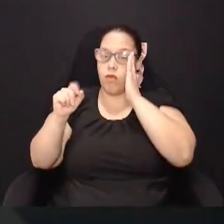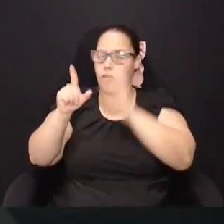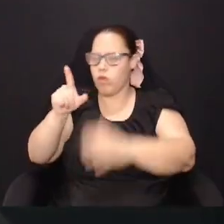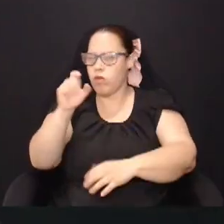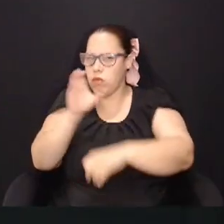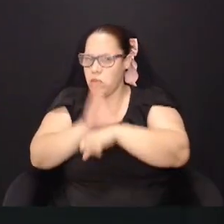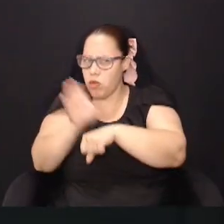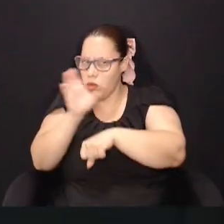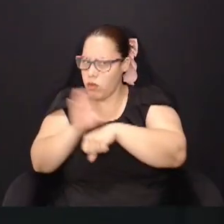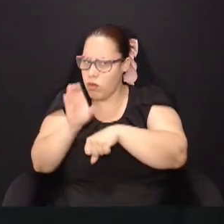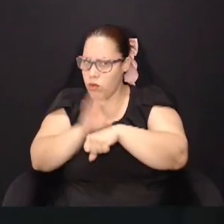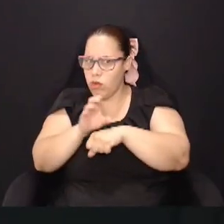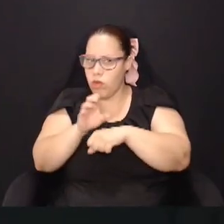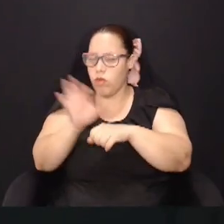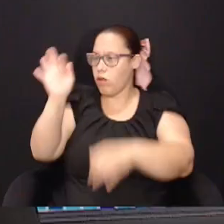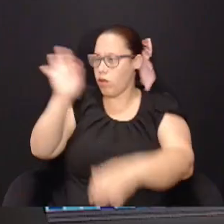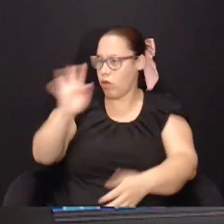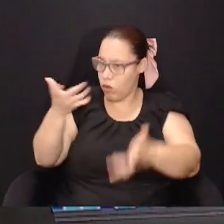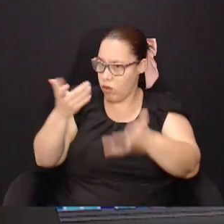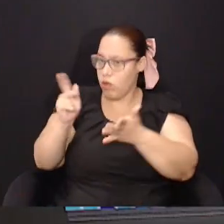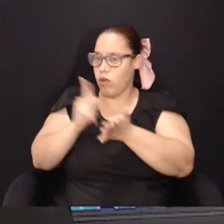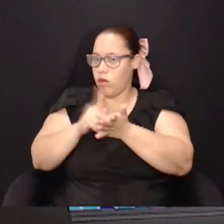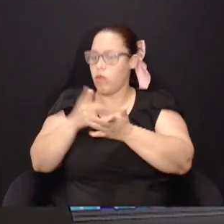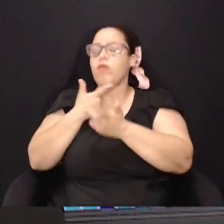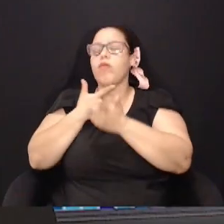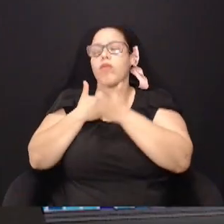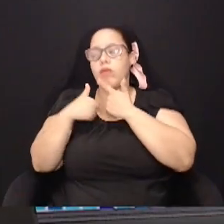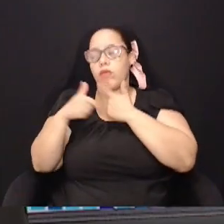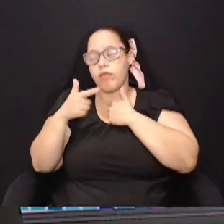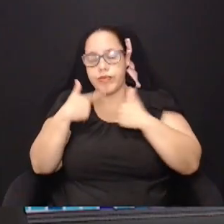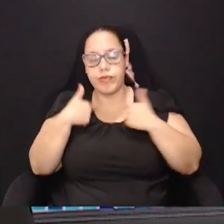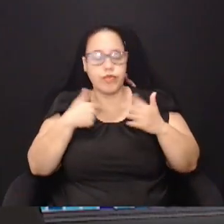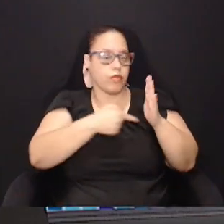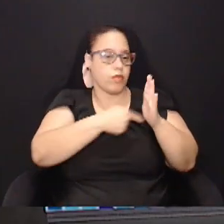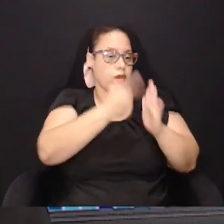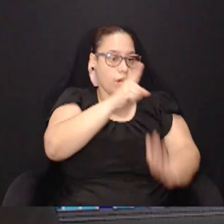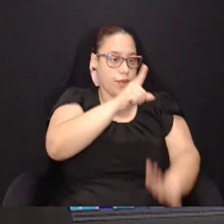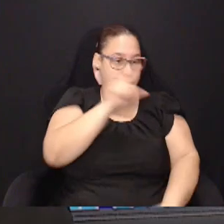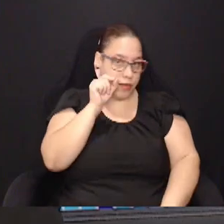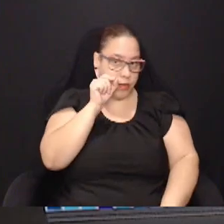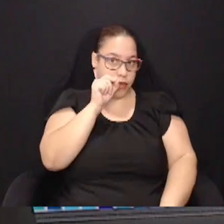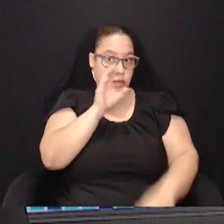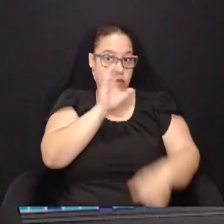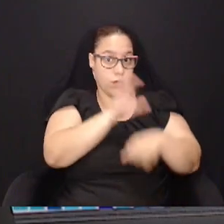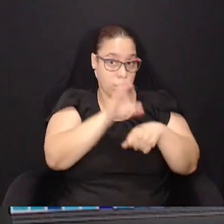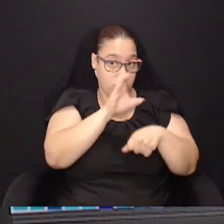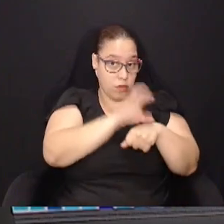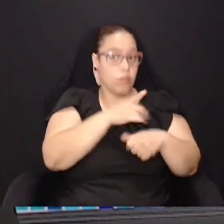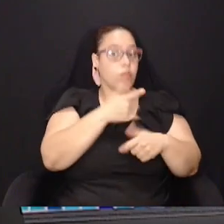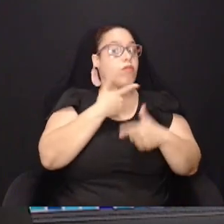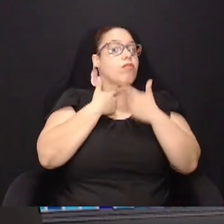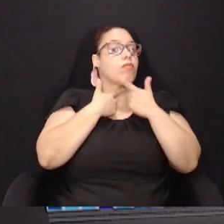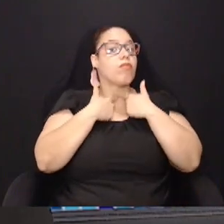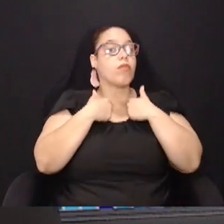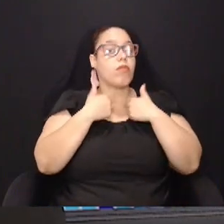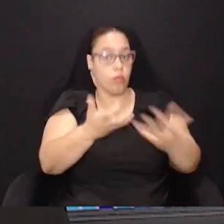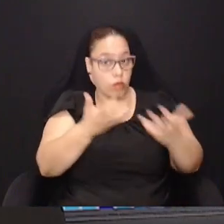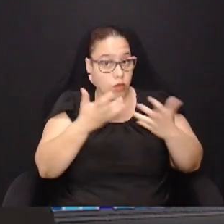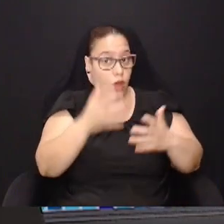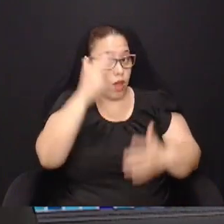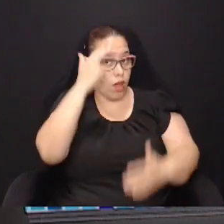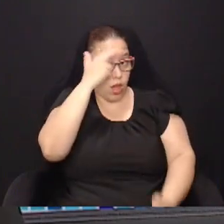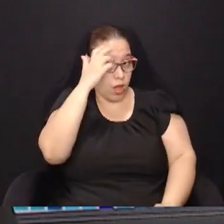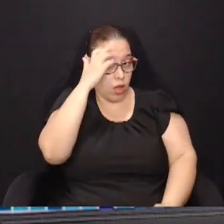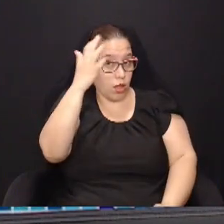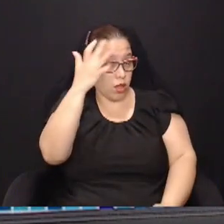e a universidade que realmente deseja. Na sua primeira opção tem que ser o curso que você deseja, aquele que é o seu sonho. Mas